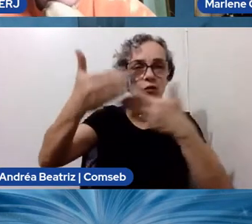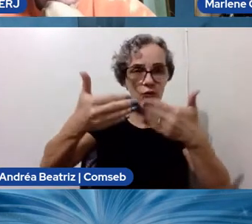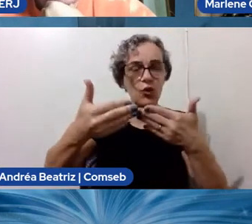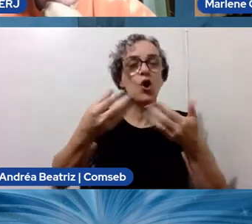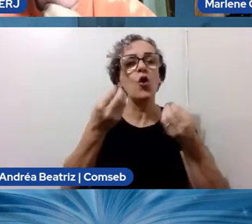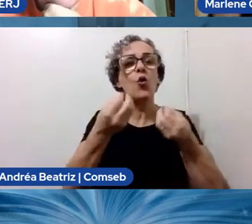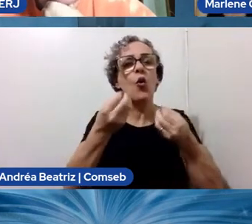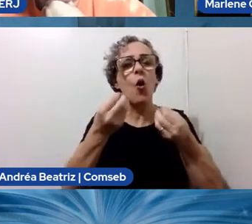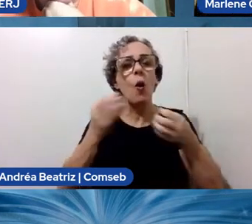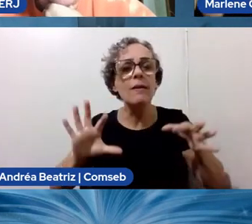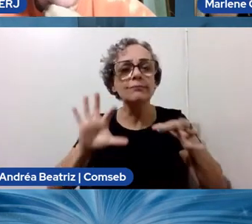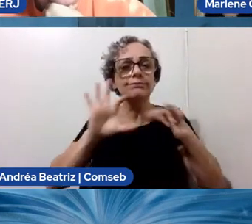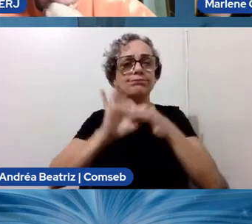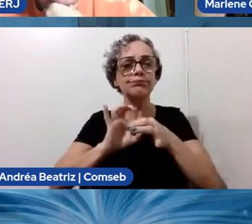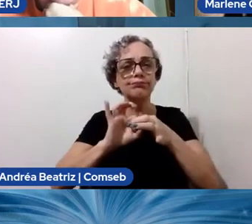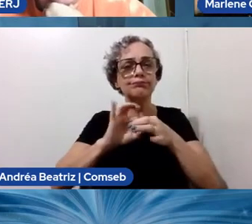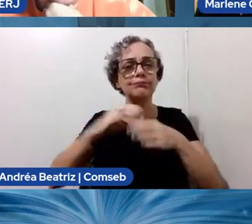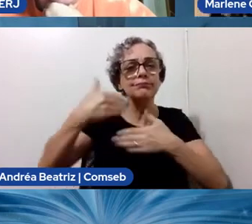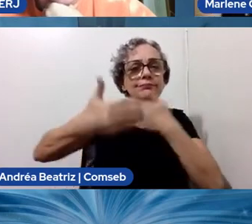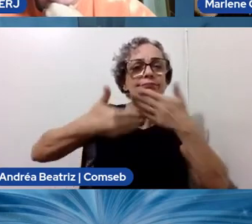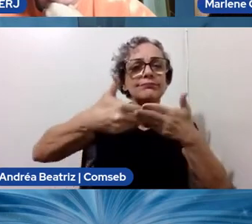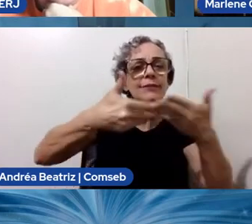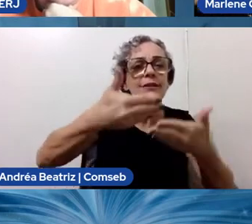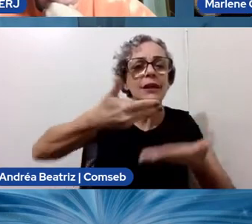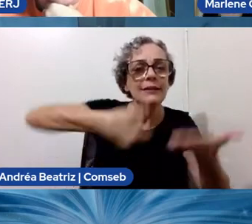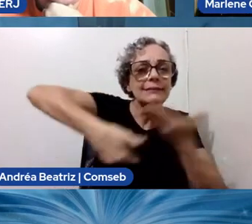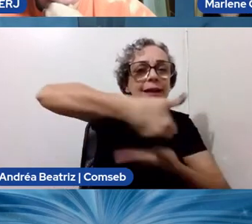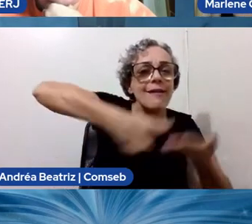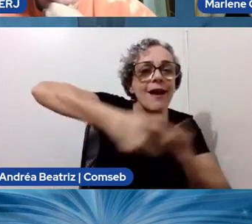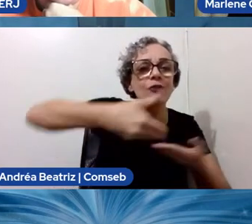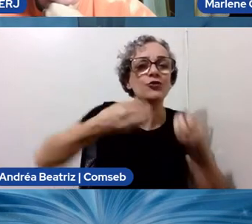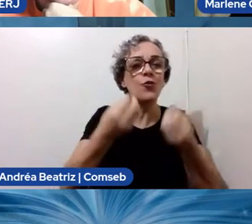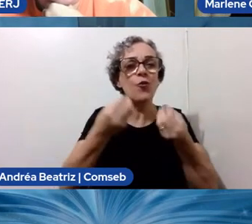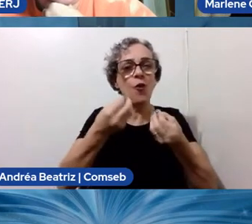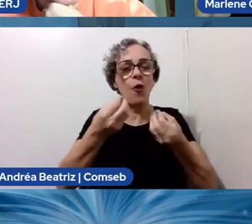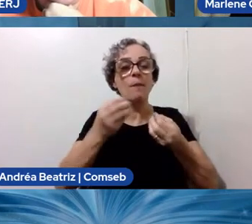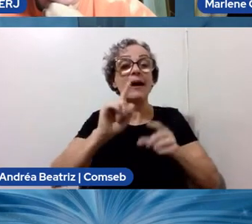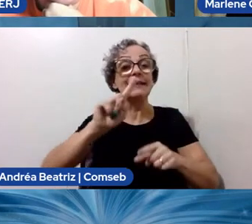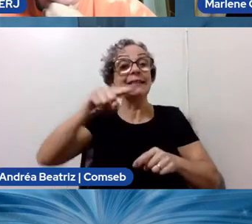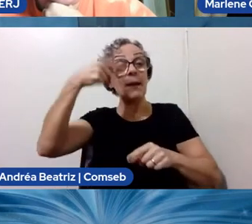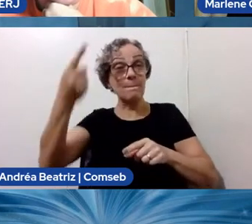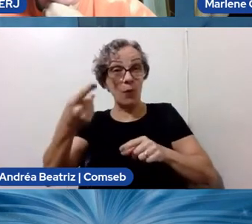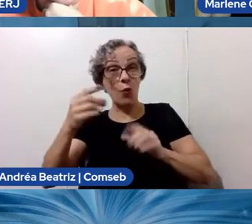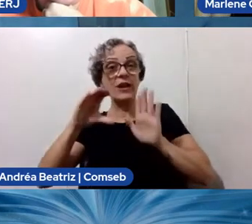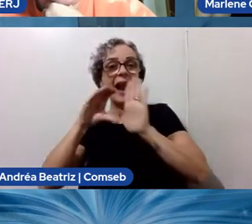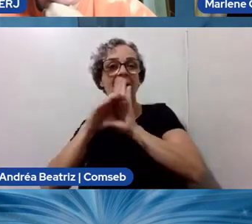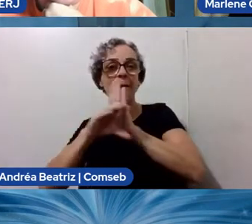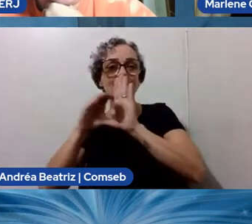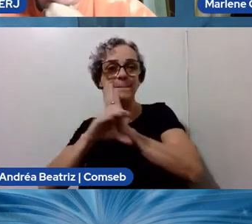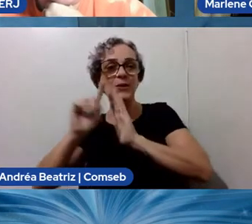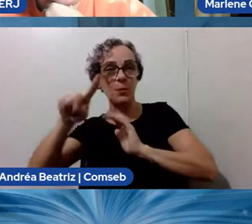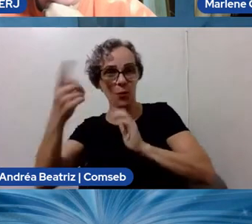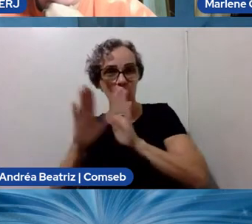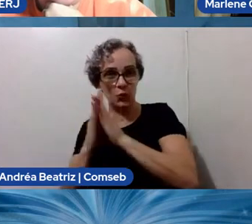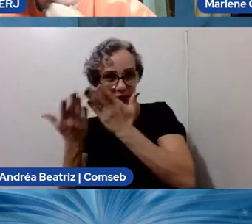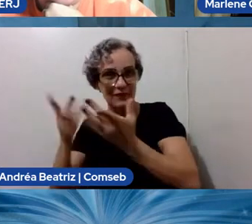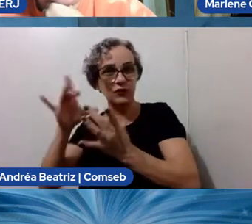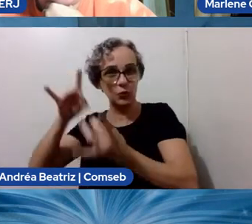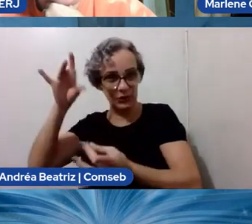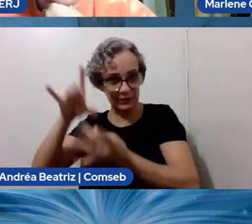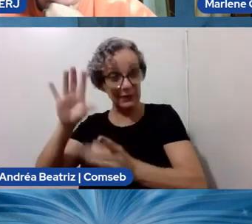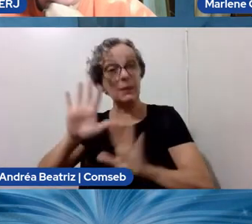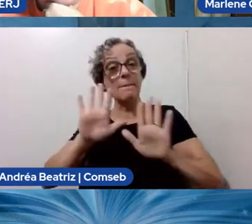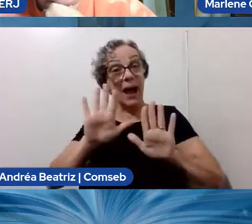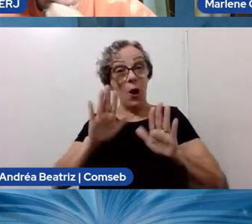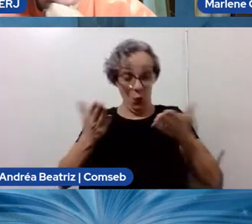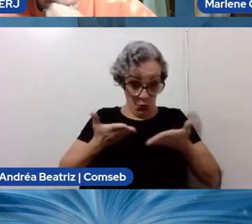para que houvesse esse processo. Mais para frente a gente vai chegar lá, né, nos capítulos seguintes, isso. Mas é importante já surgir essa questão aqui